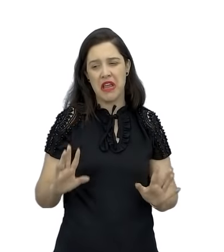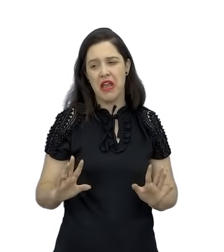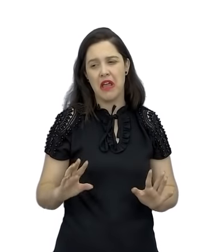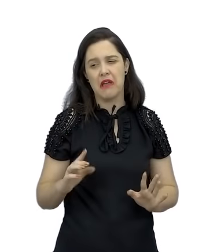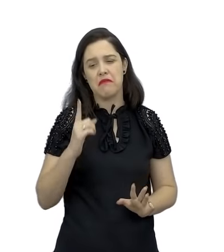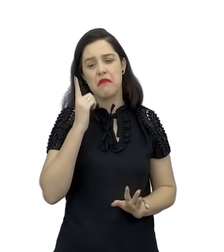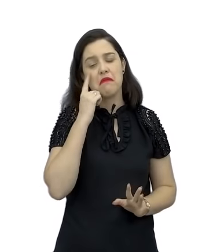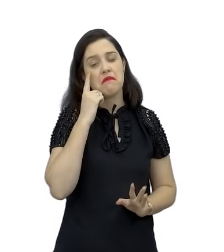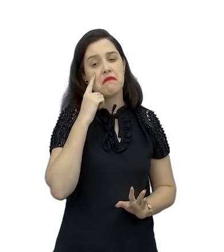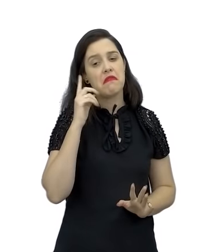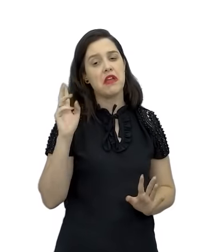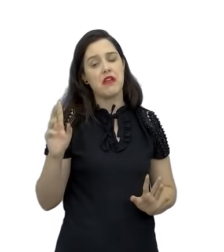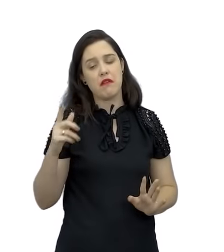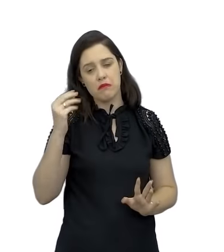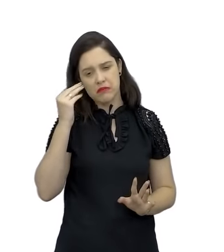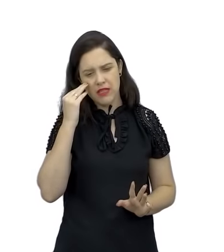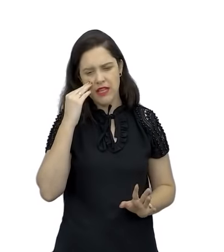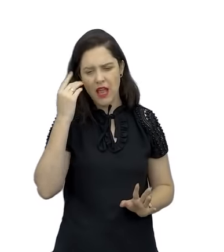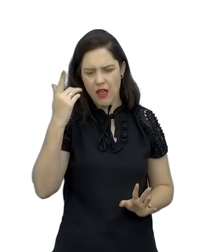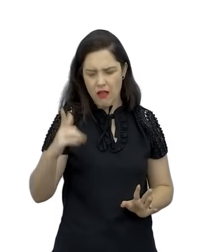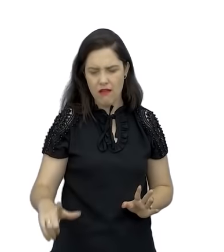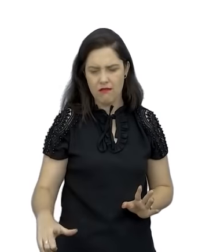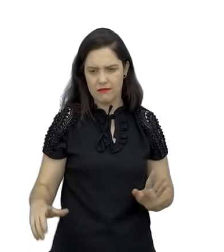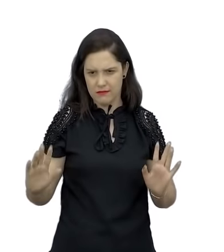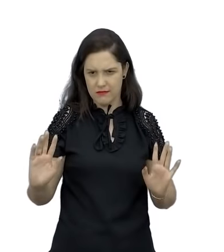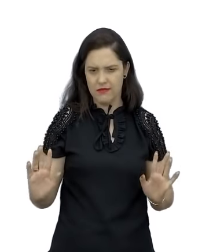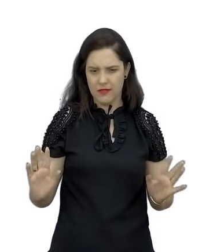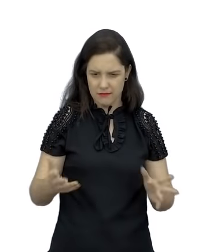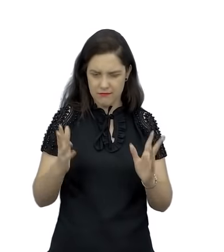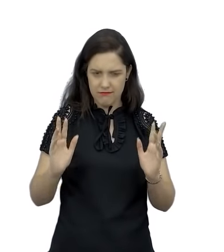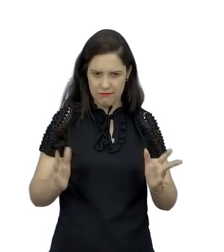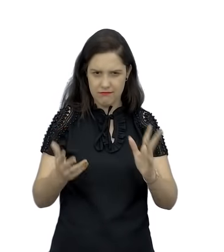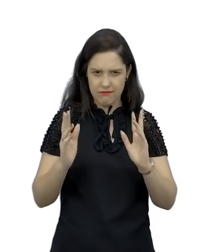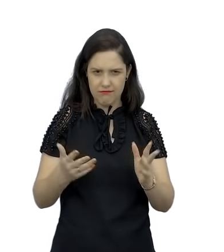O outro fala, vamos pensar. Eu vou estimulando os alunos, né?